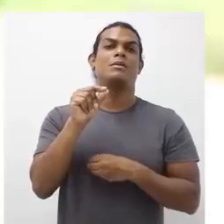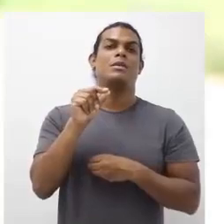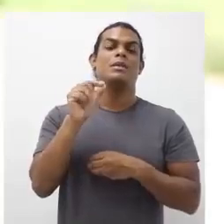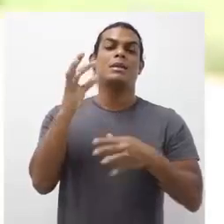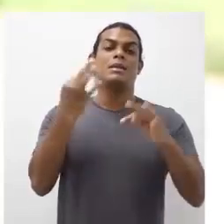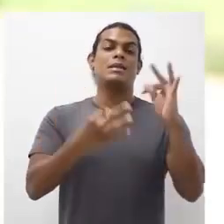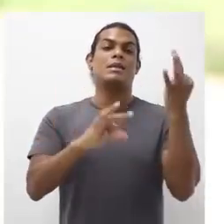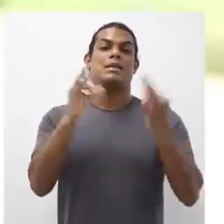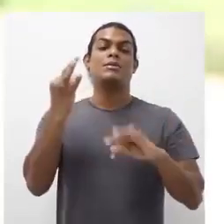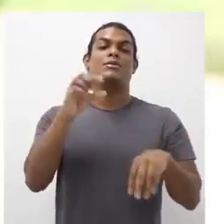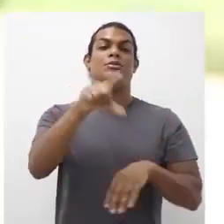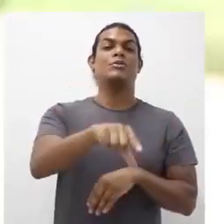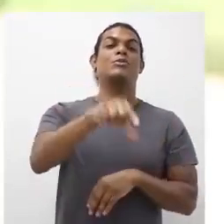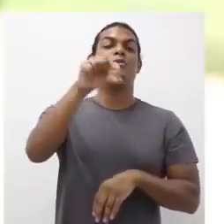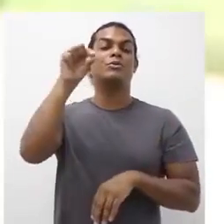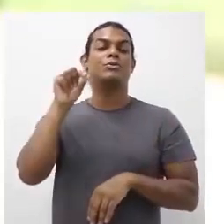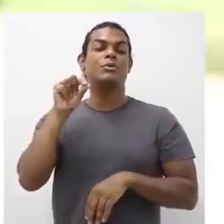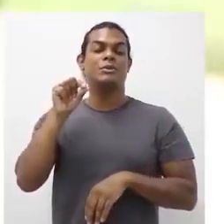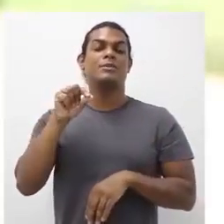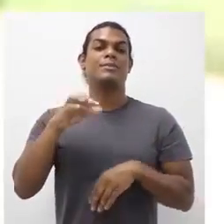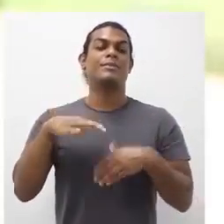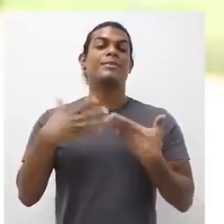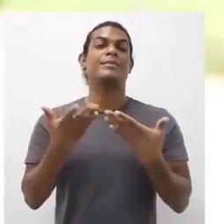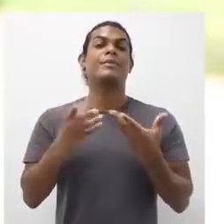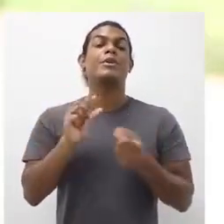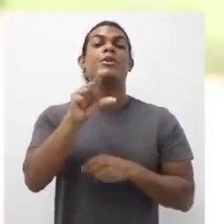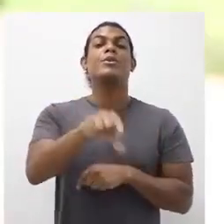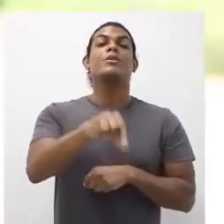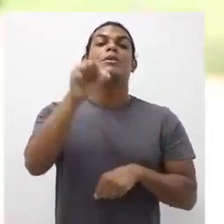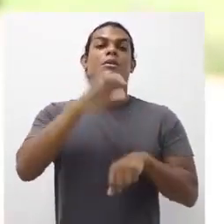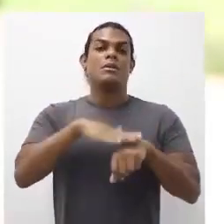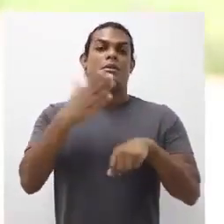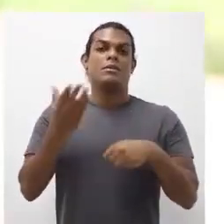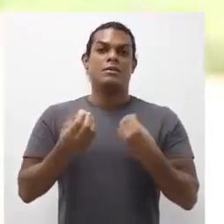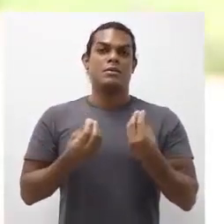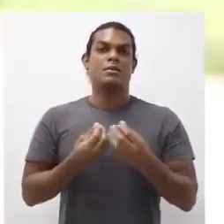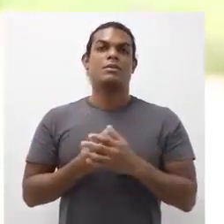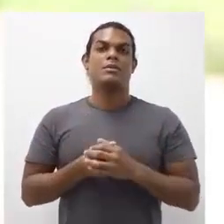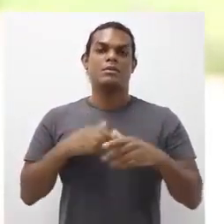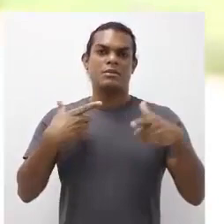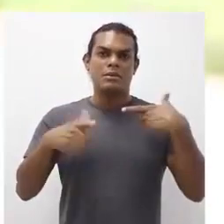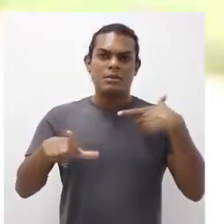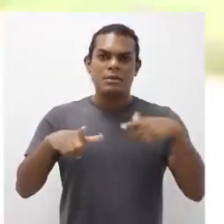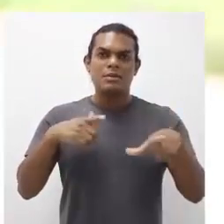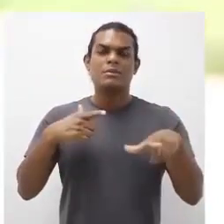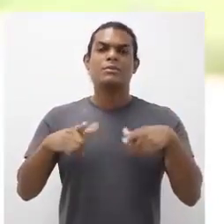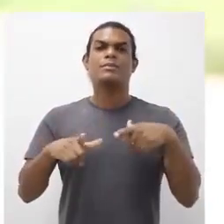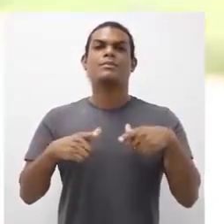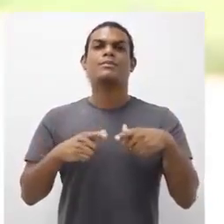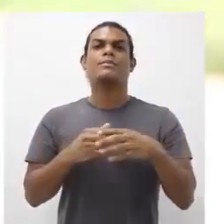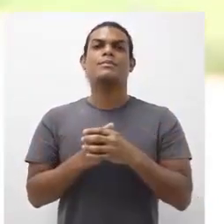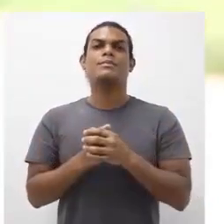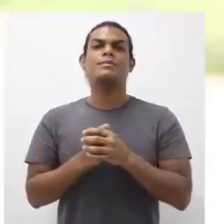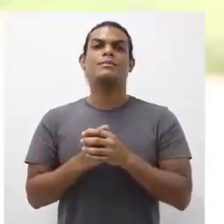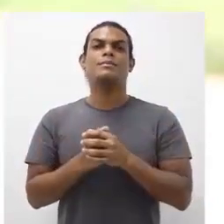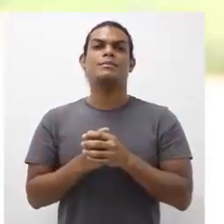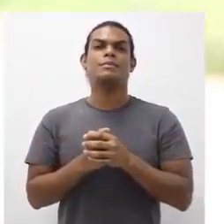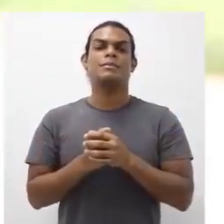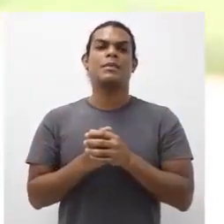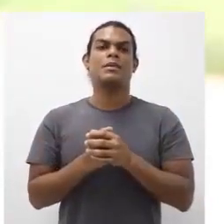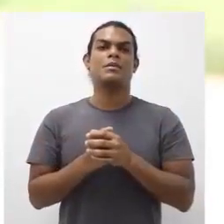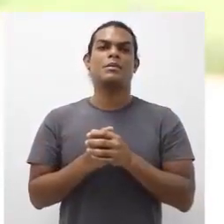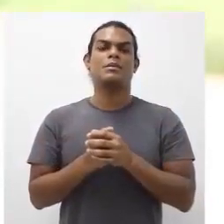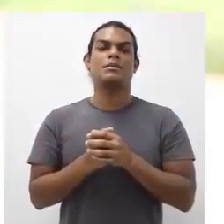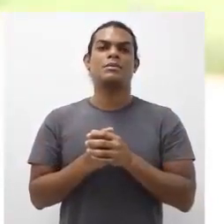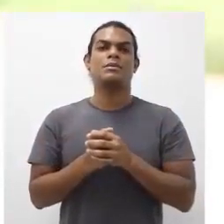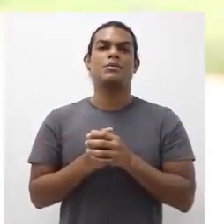e por que esse uso, né? Então, assim, nós trabalhamos muito com a questão dos